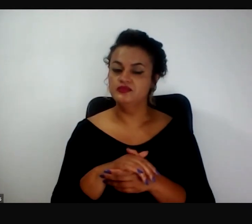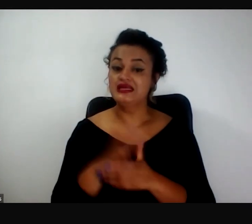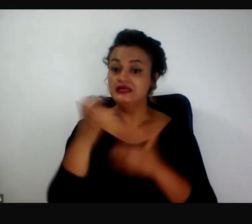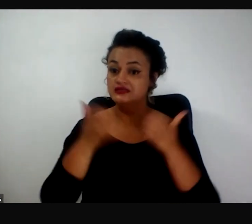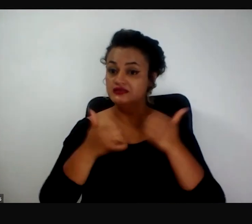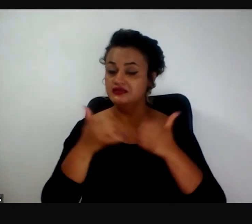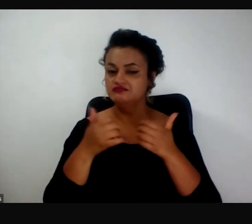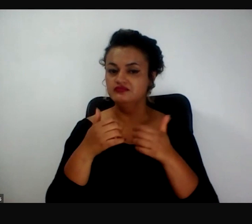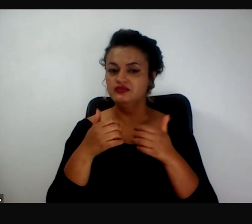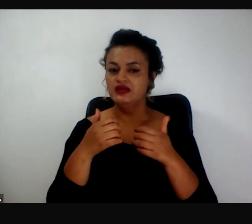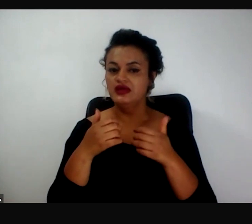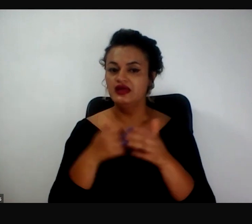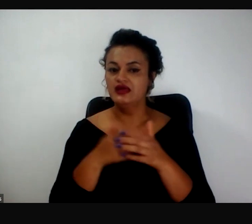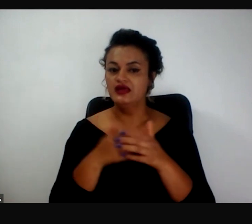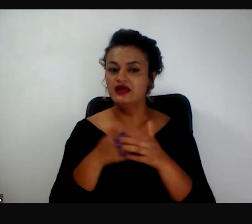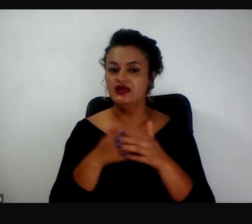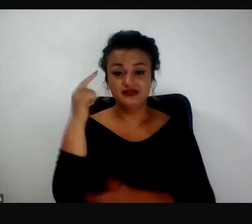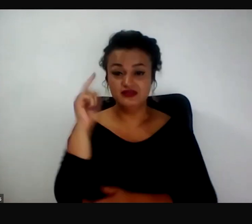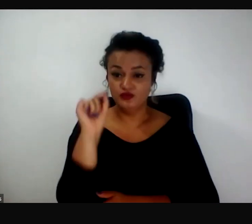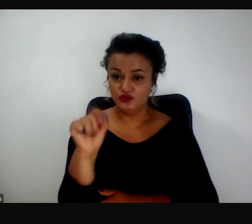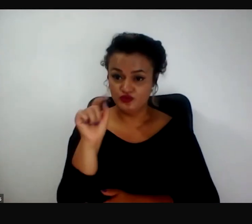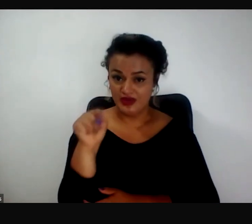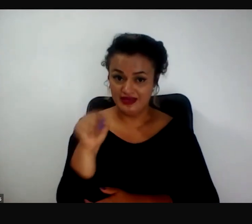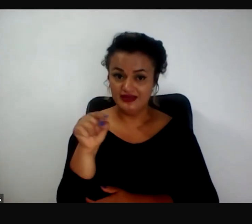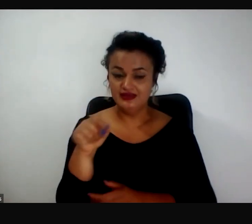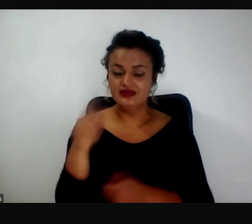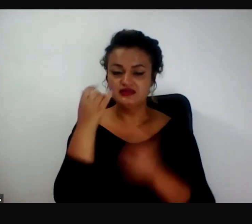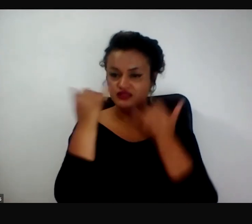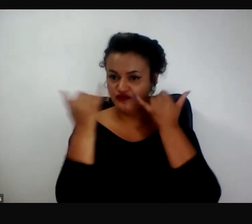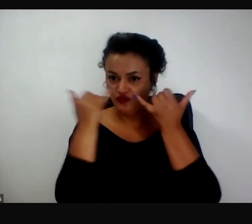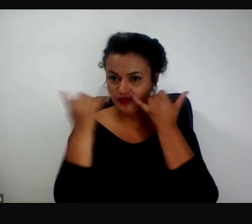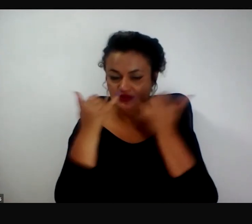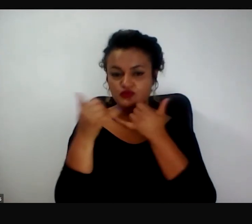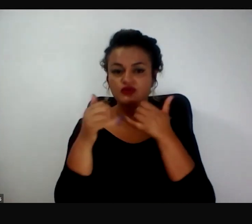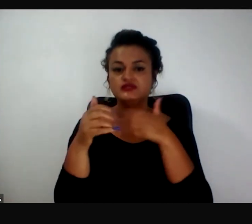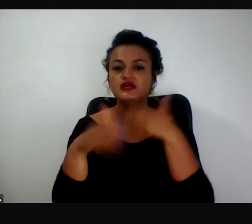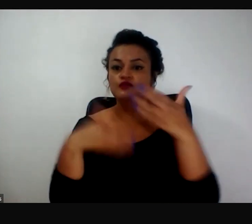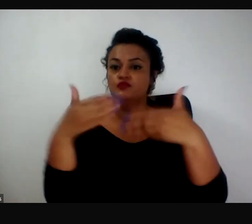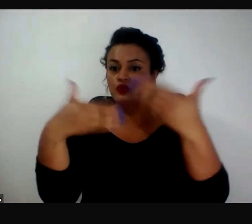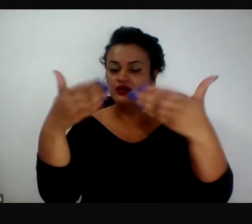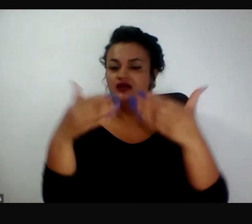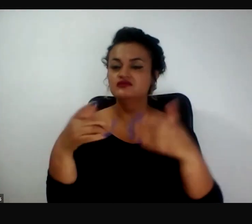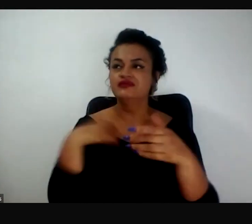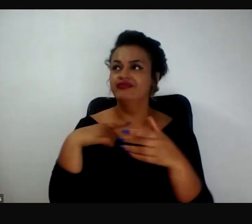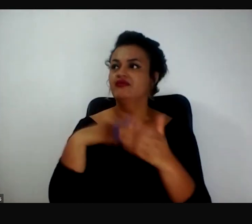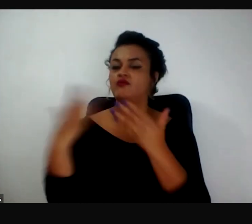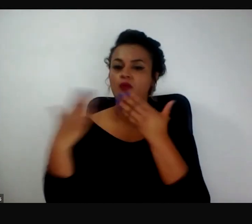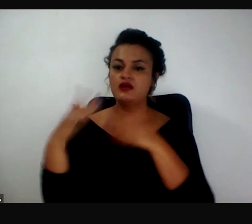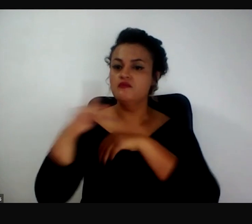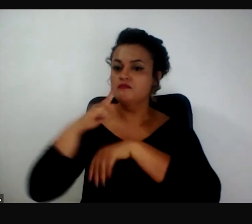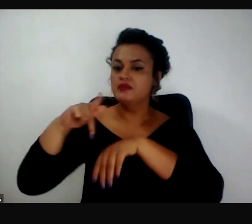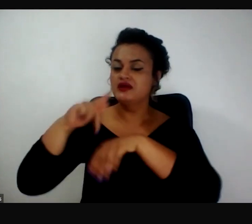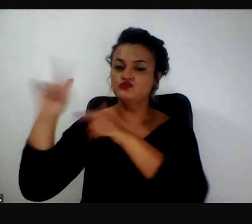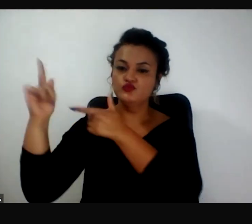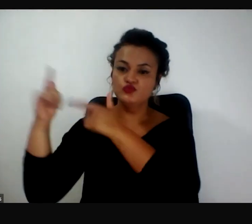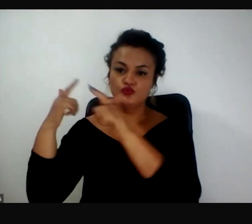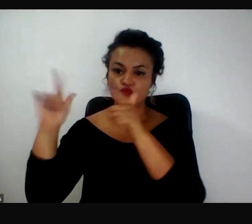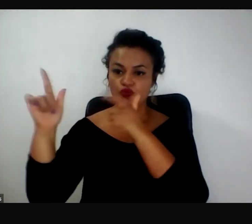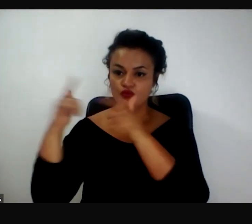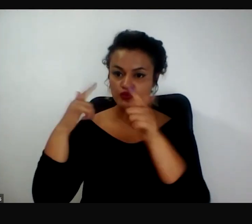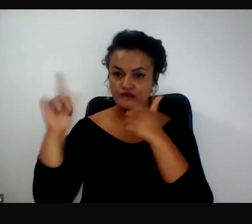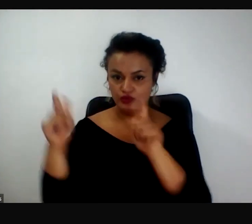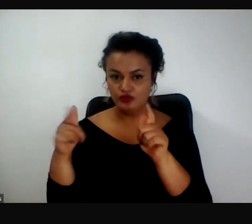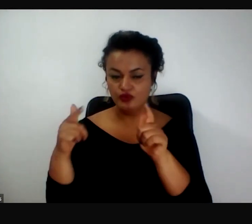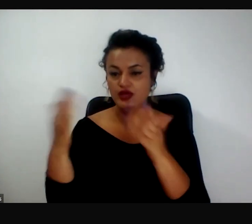falar em espanhol, en vista de estos datos, de los progresos realizados en otros países que sean utilizables en el